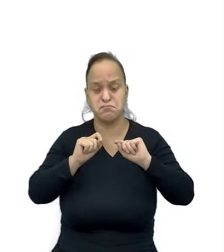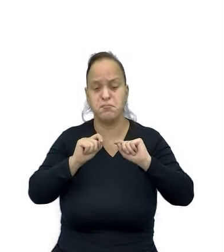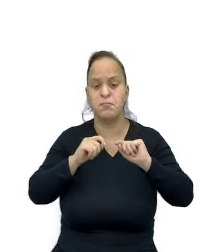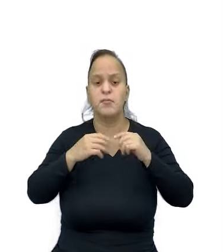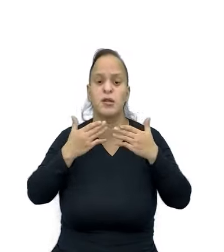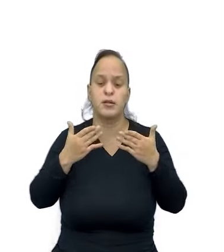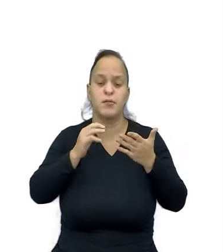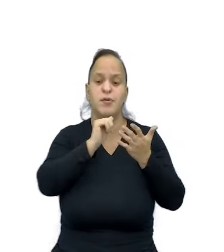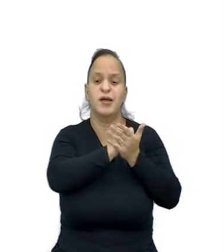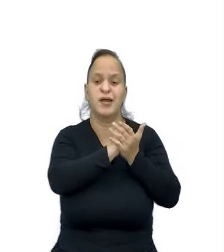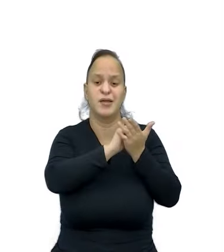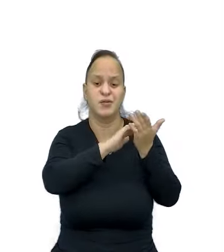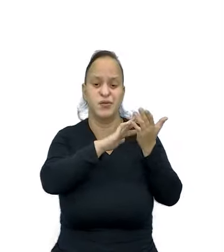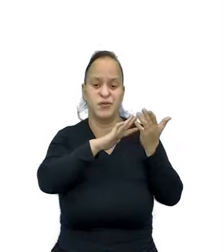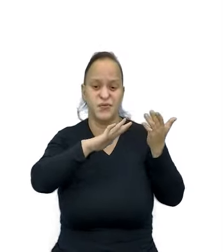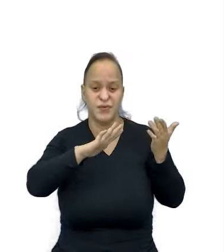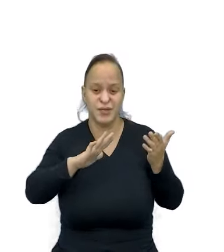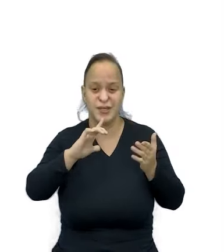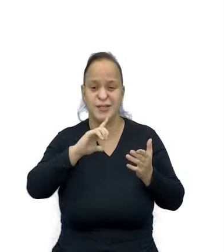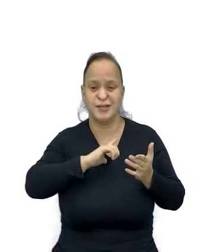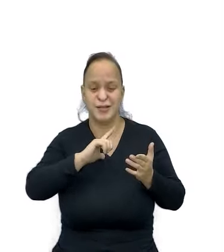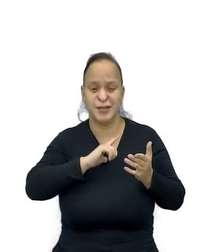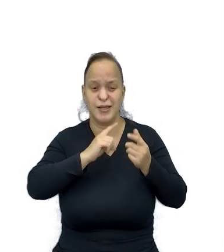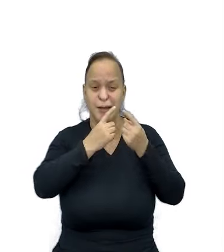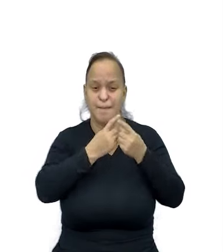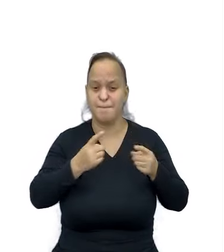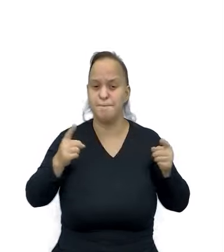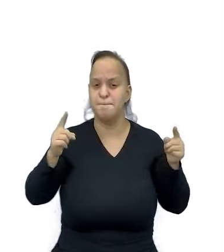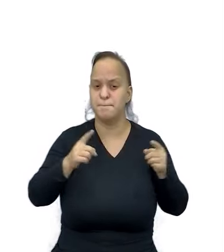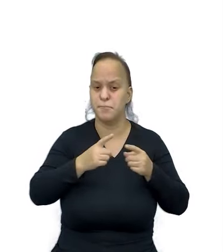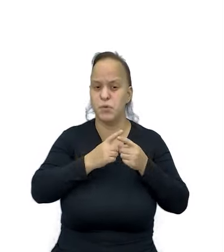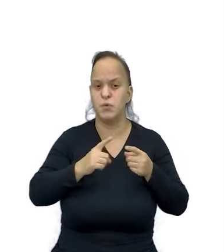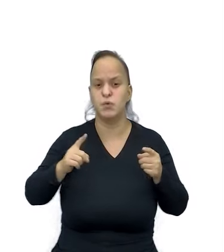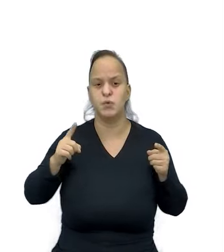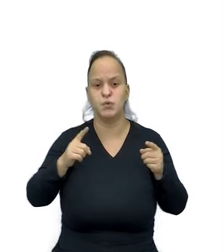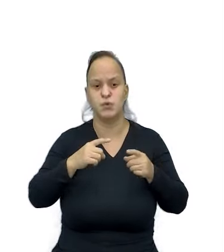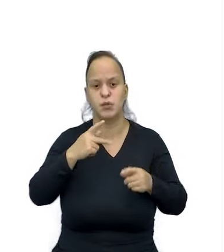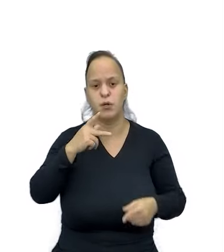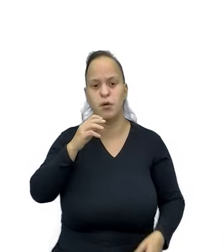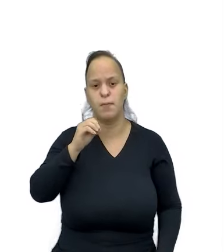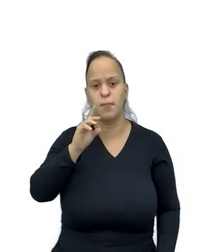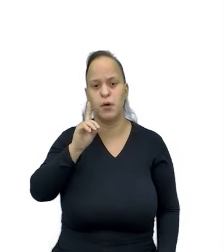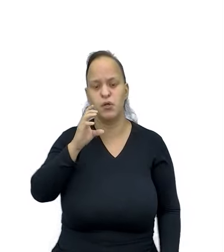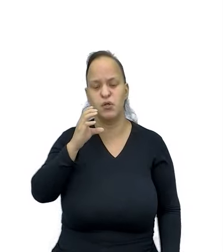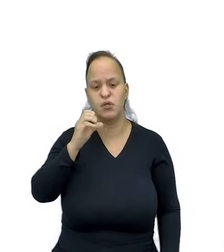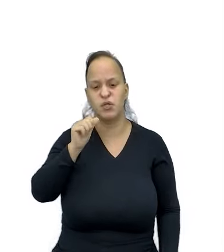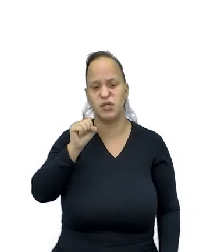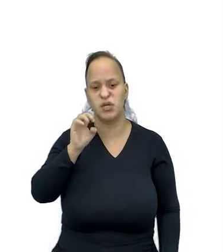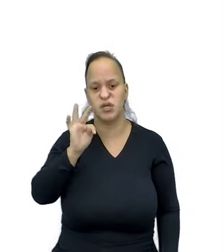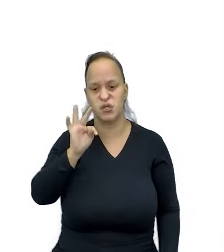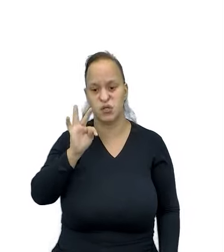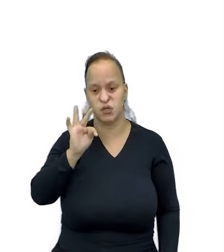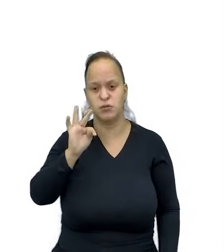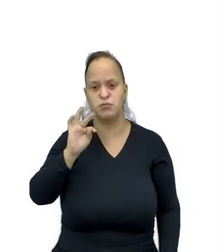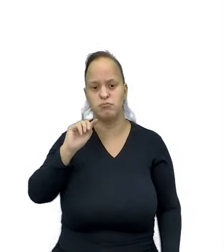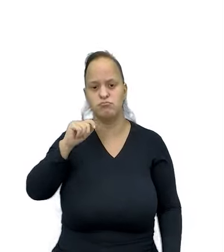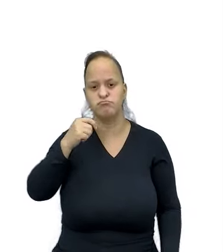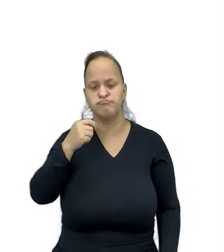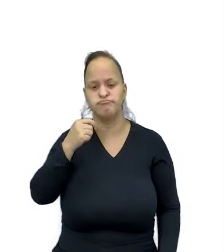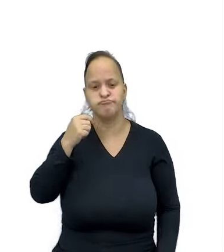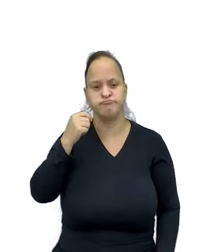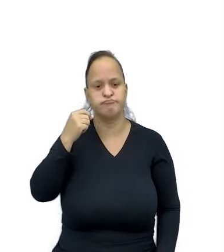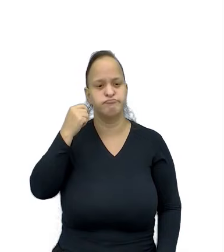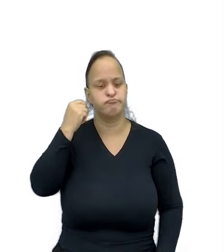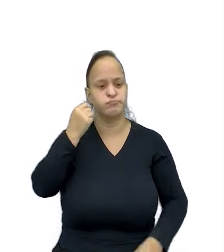caso, a atividade traz aí a música, né, um podcast 11, aí do Papo Joca, um jornal, né, que é elaborado para